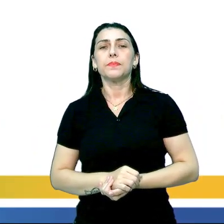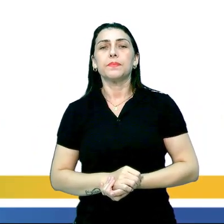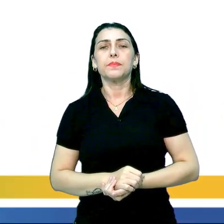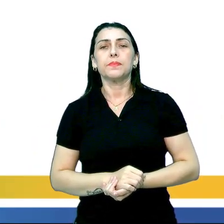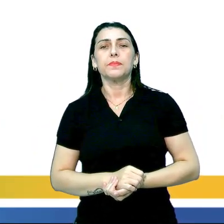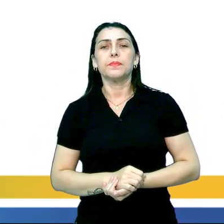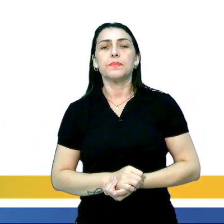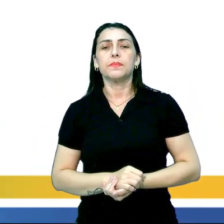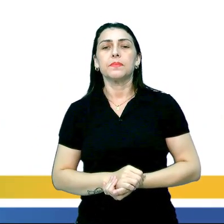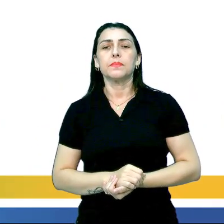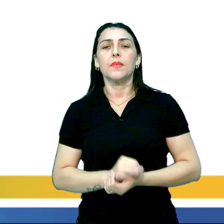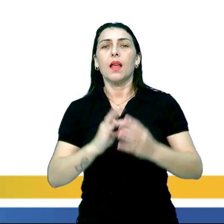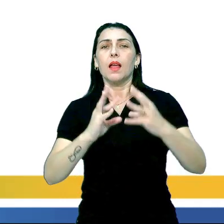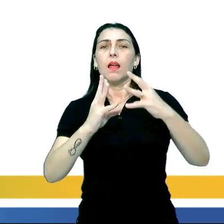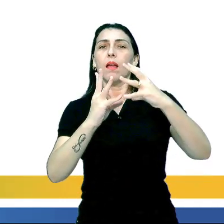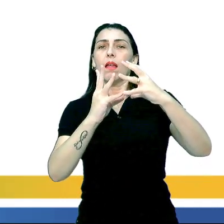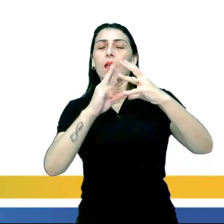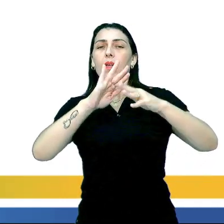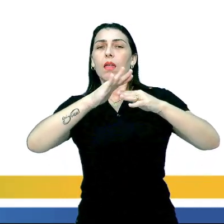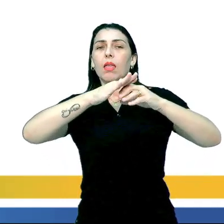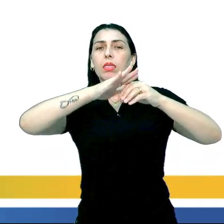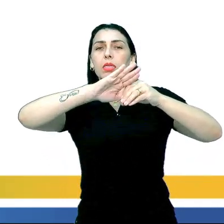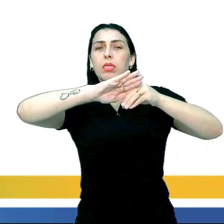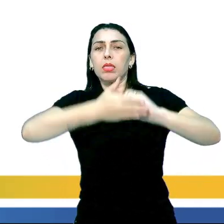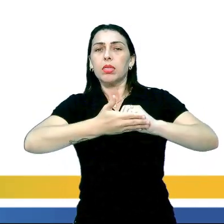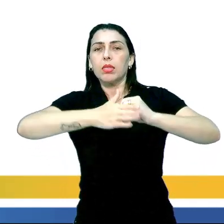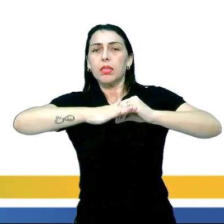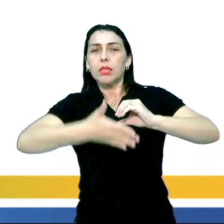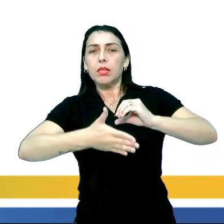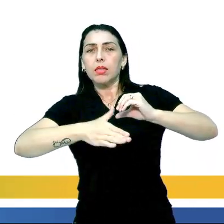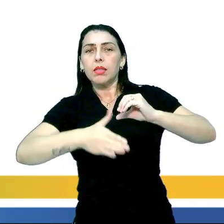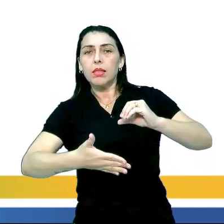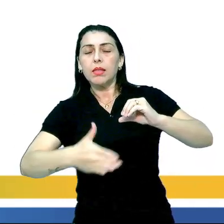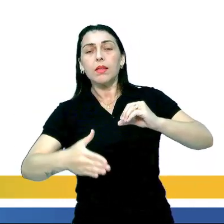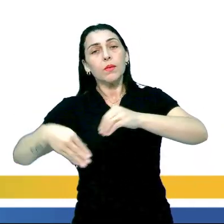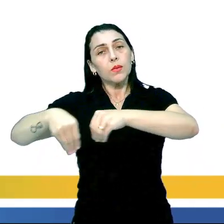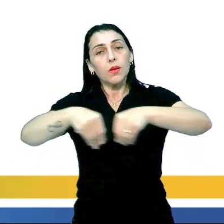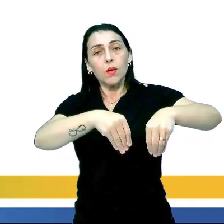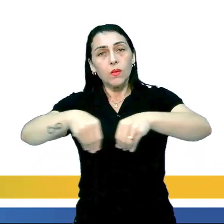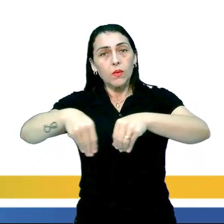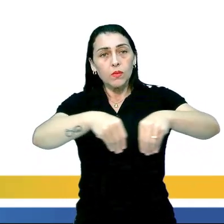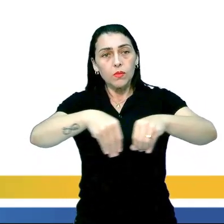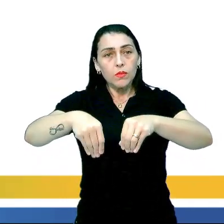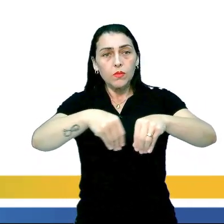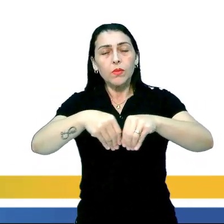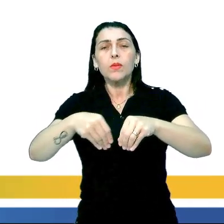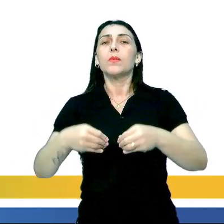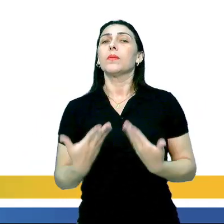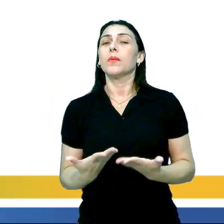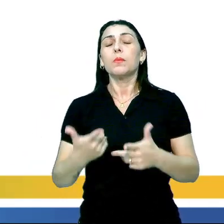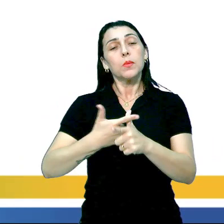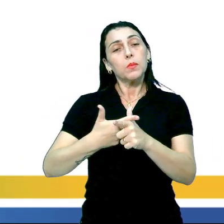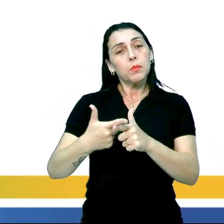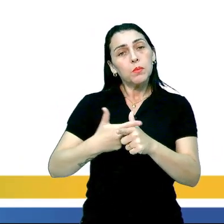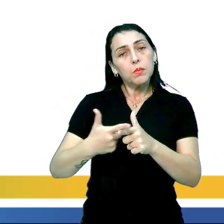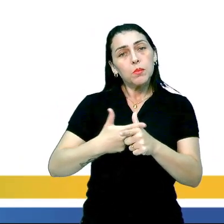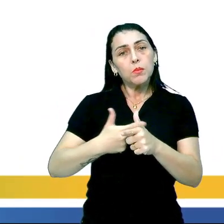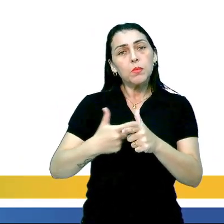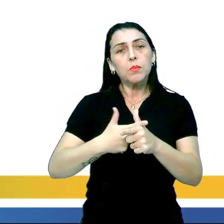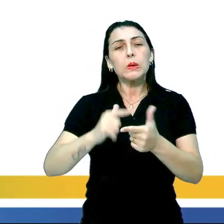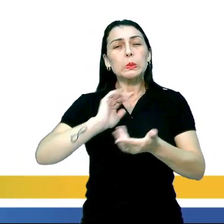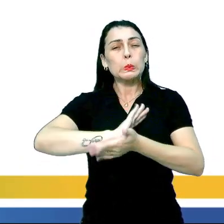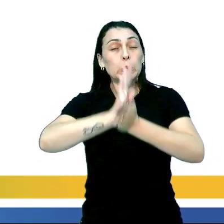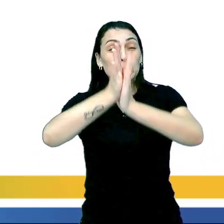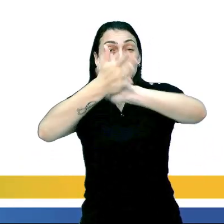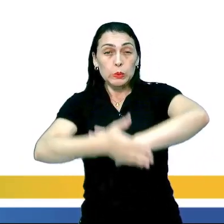imagem. Agora a gente vai falar um pouco sobre a degradação do solo. Bem, a degradação do solo é